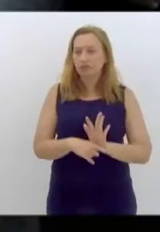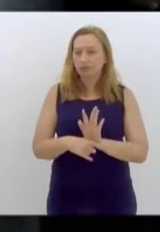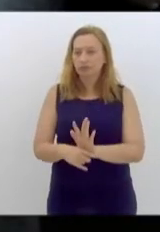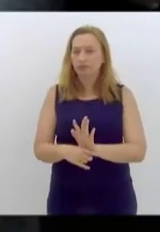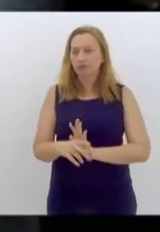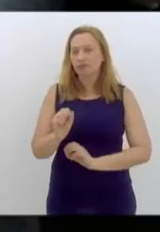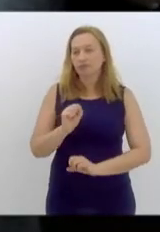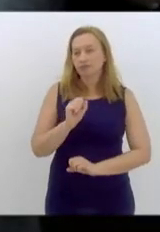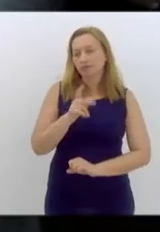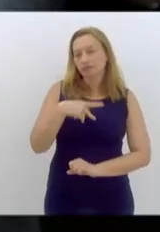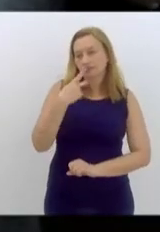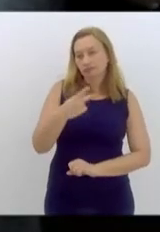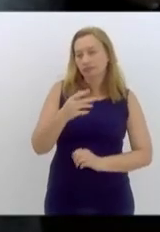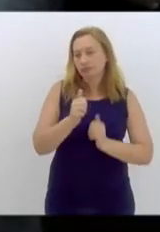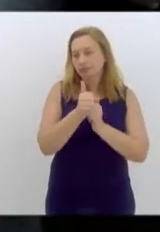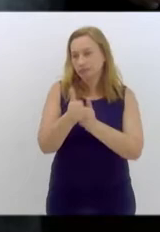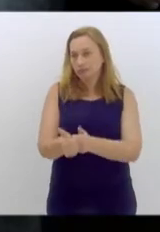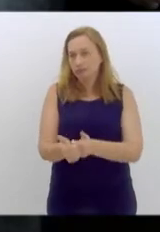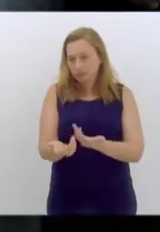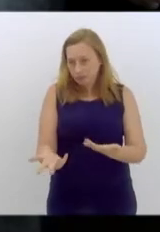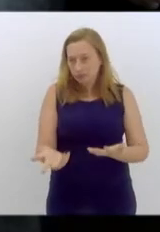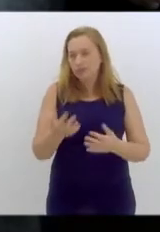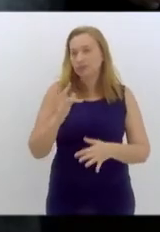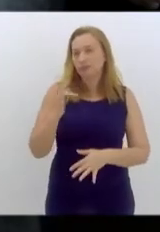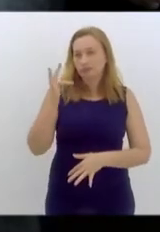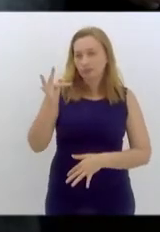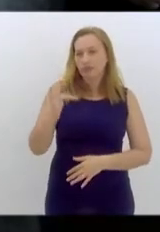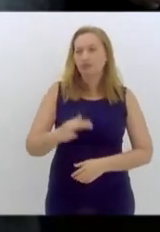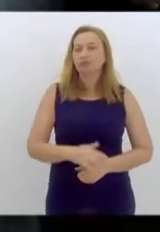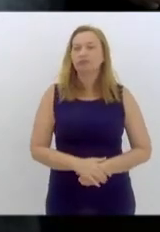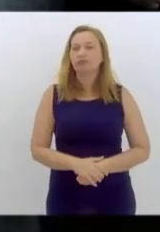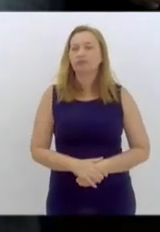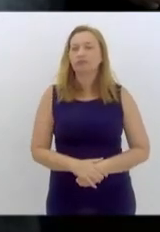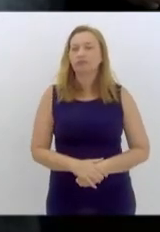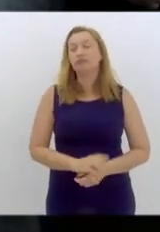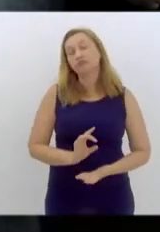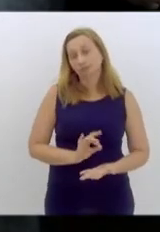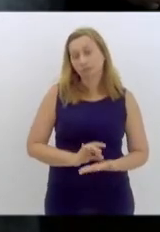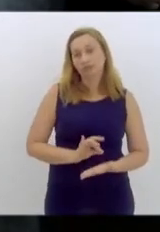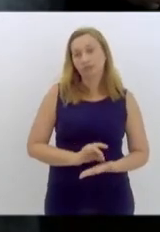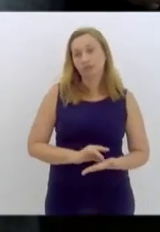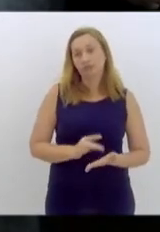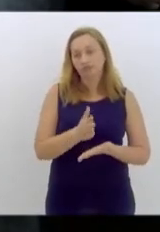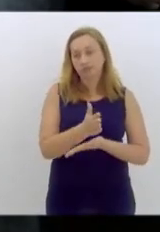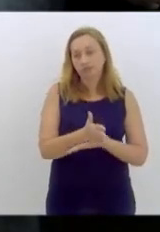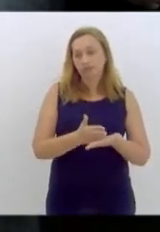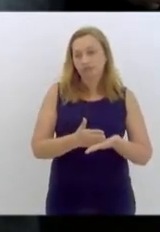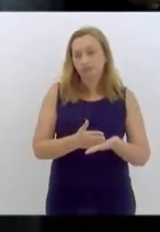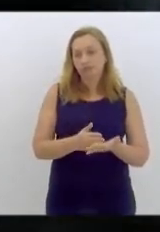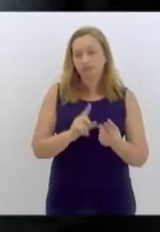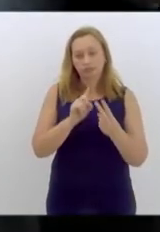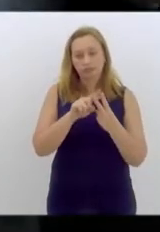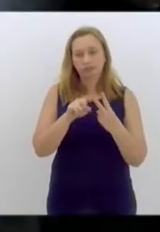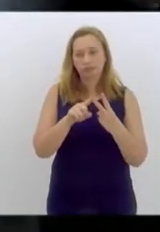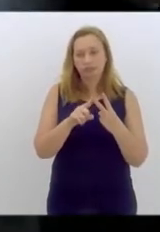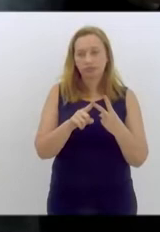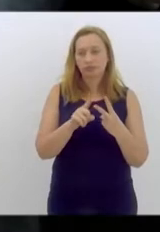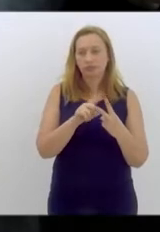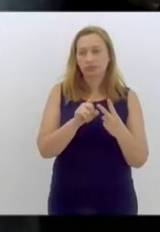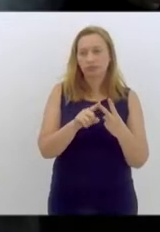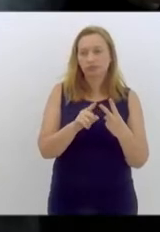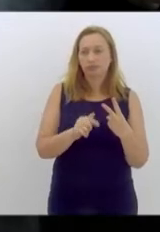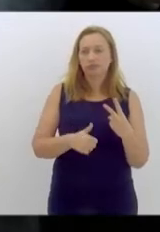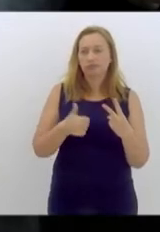a fala, é mais uma guia, muito, muito breve. Na verdade, ela está dividida em duas partes, uma parte